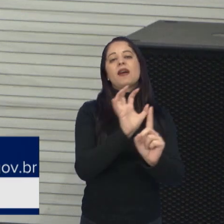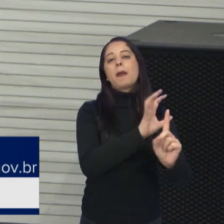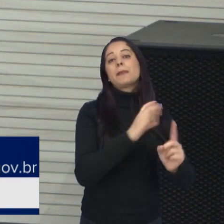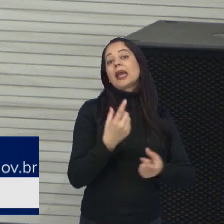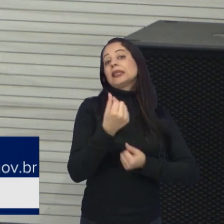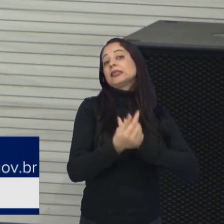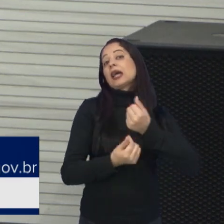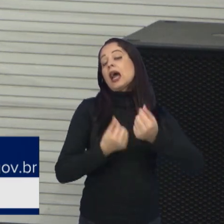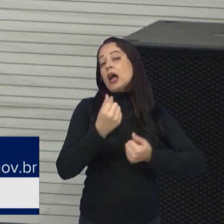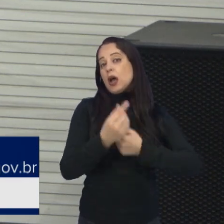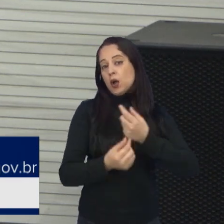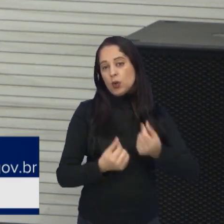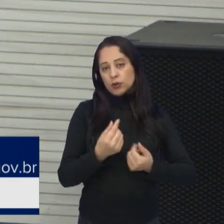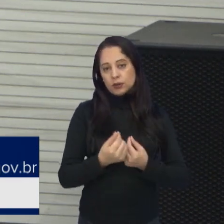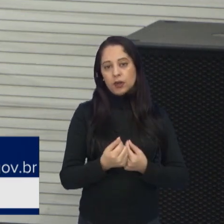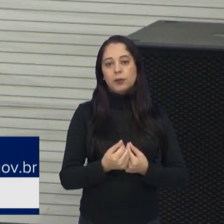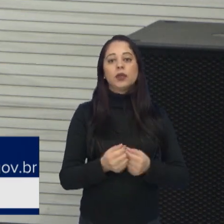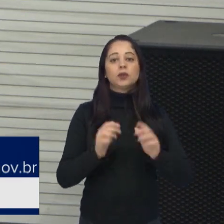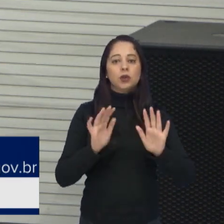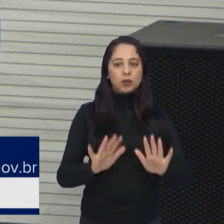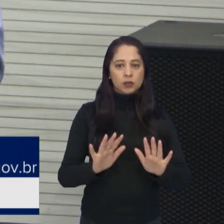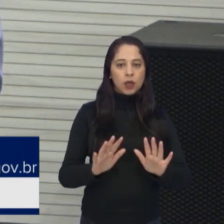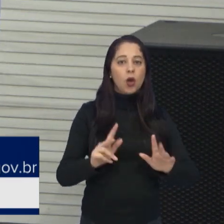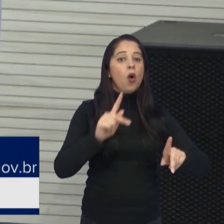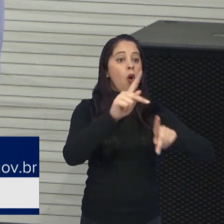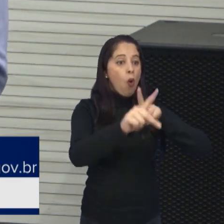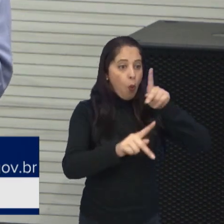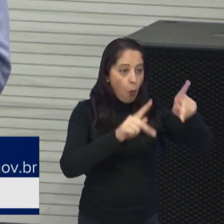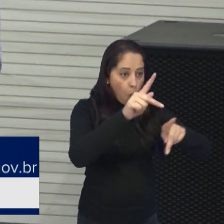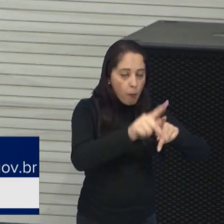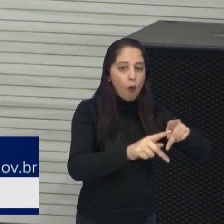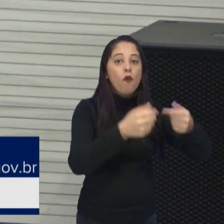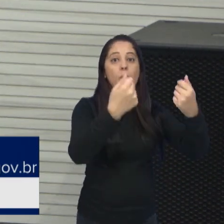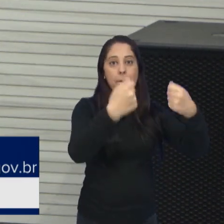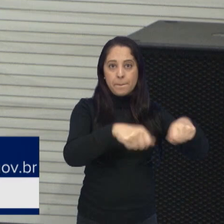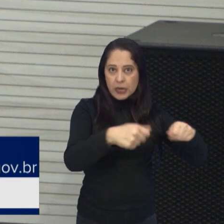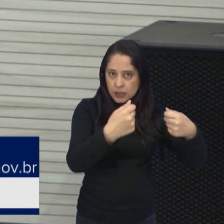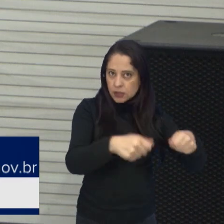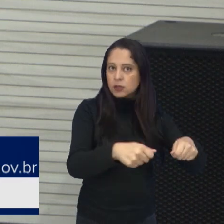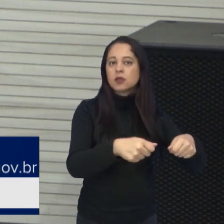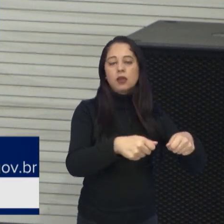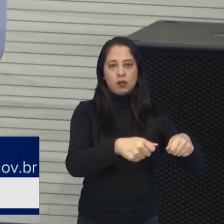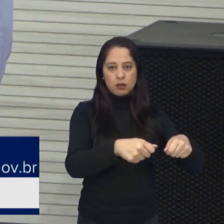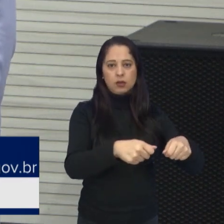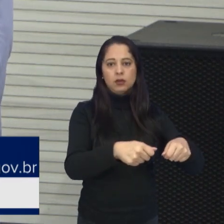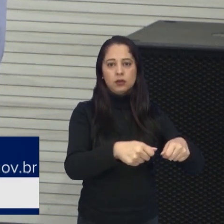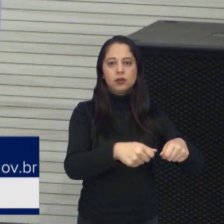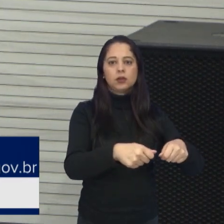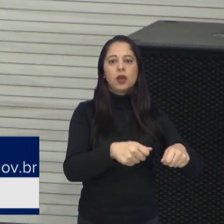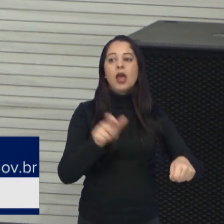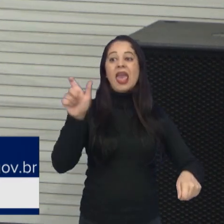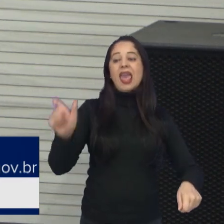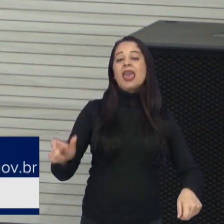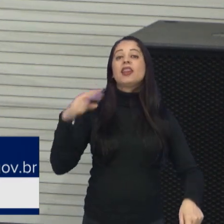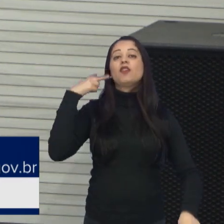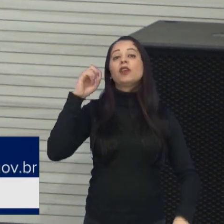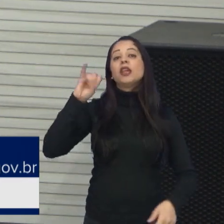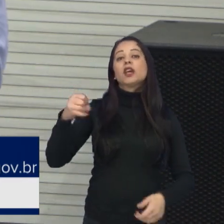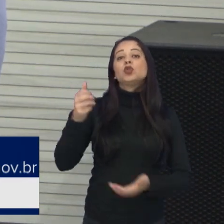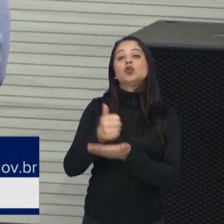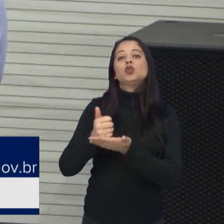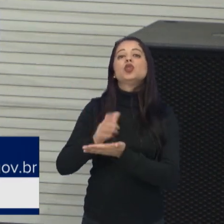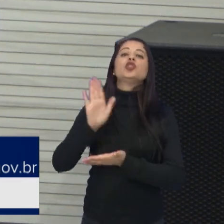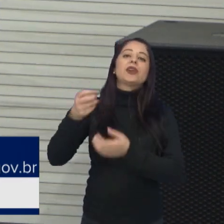vai receber com essa anistia. Então, a população precisava muito disso, como o vereador Júnior comentou, desde